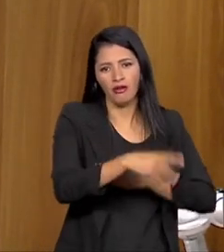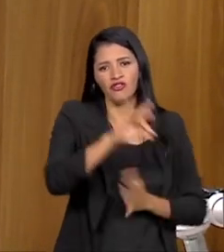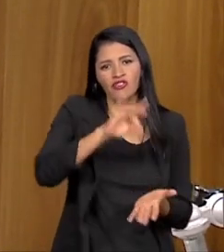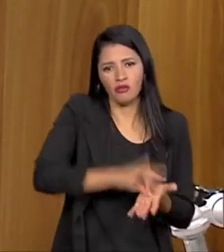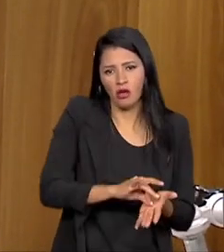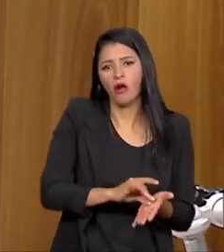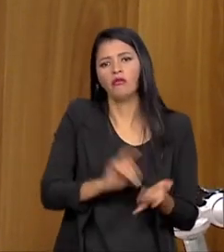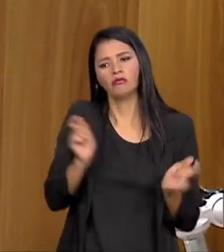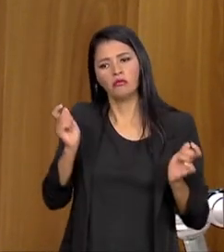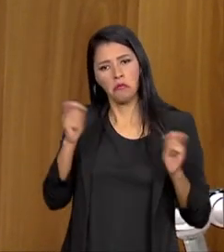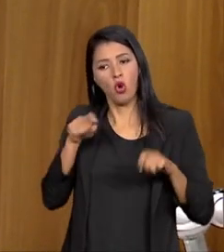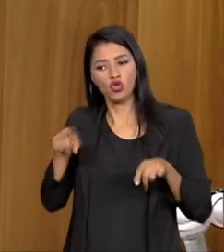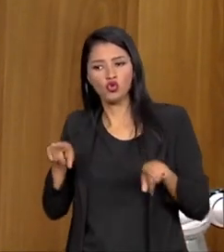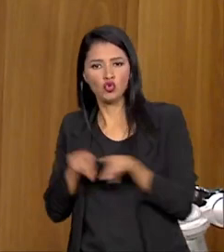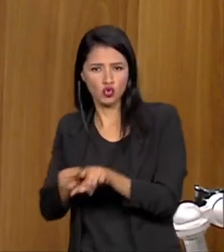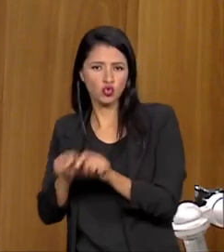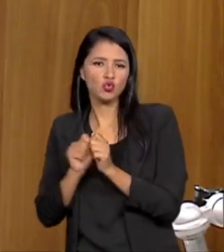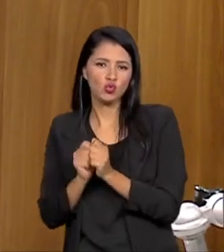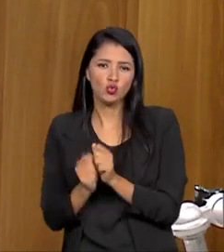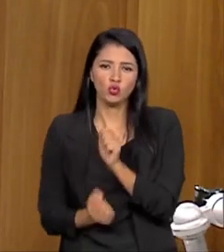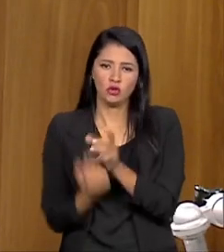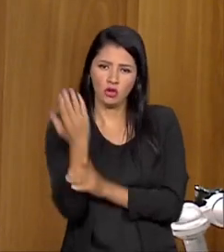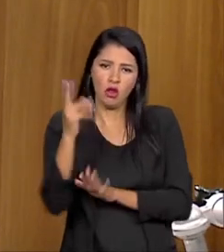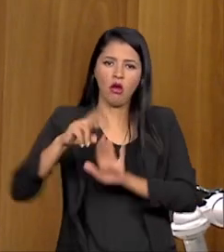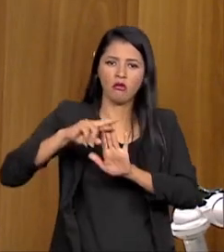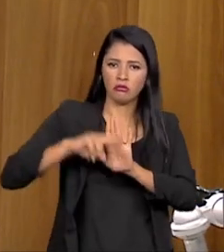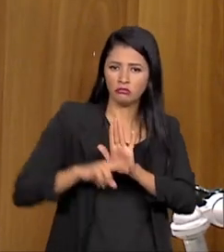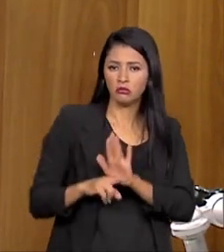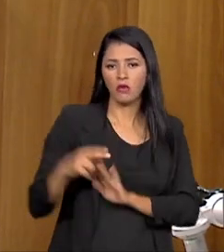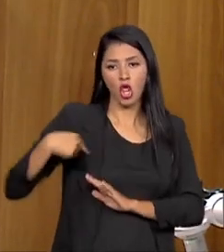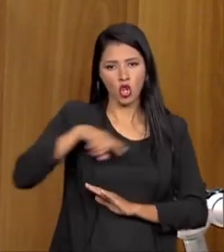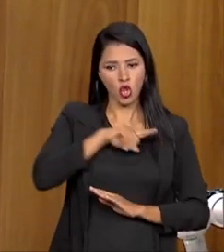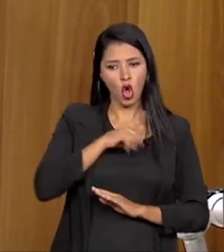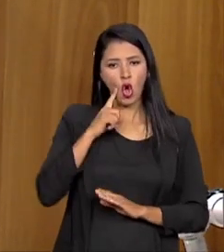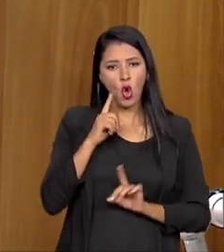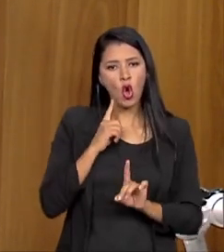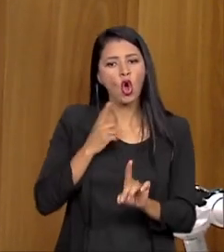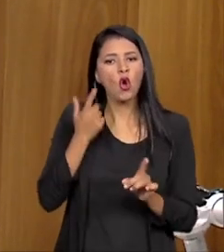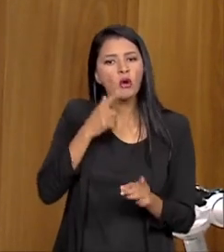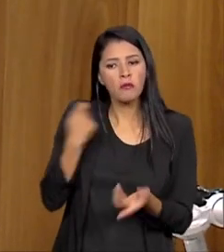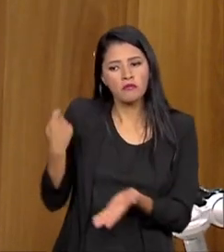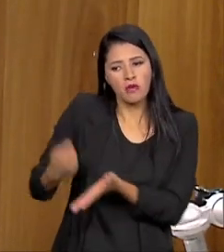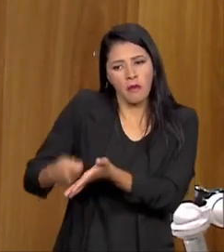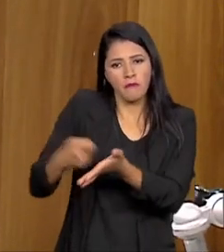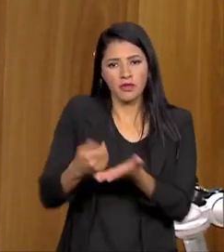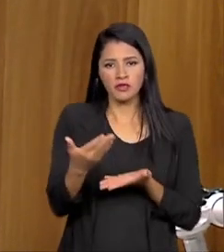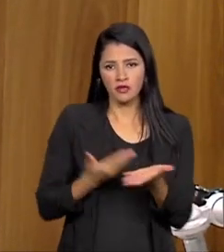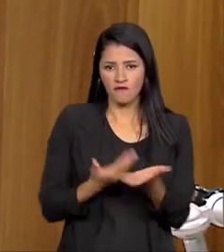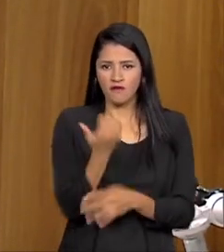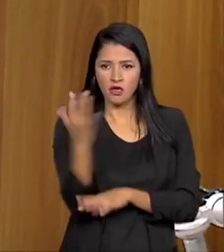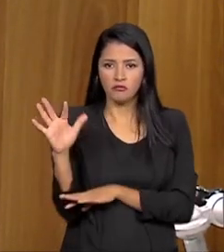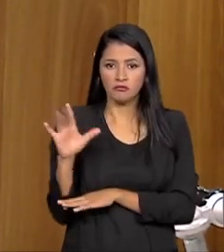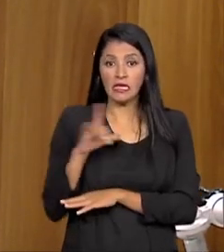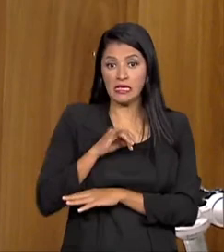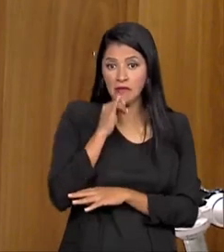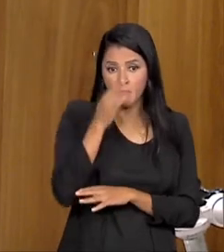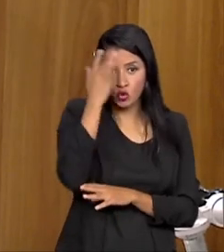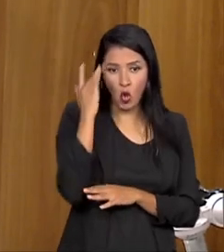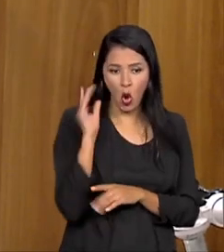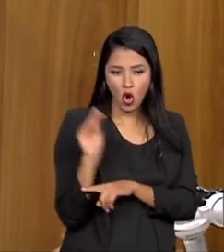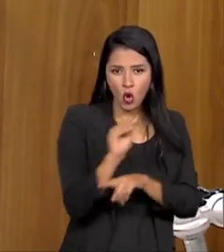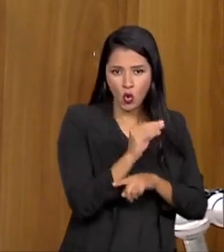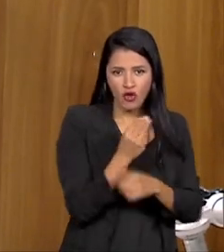critérios que nós estamos na Vanguarda disso de pagamento por serviços ambientais quer remunerar quem cuida de floresta